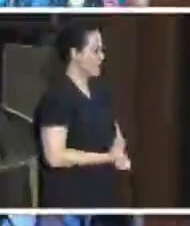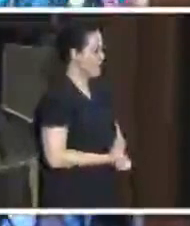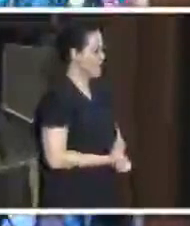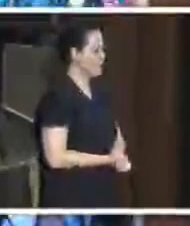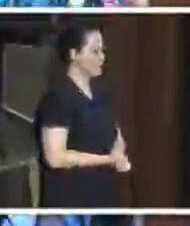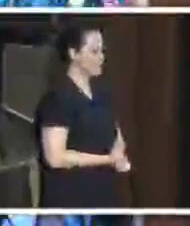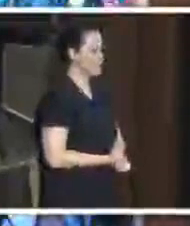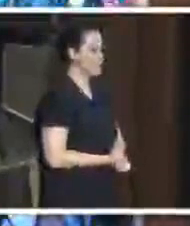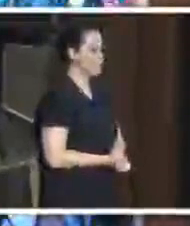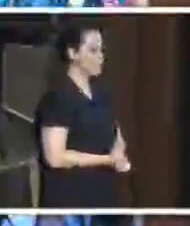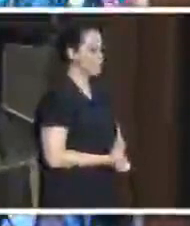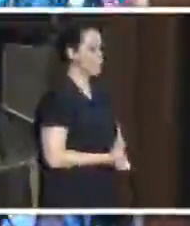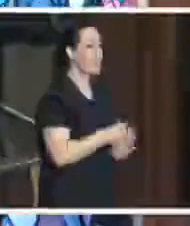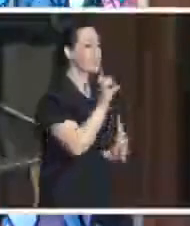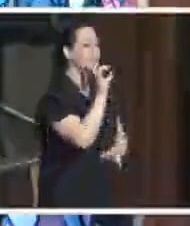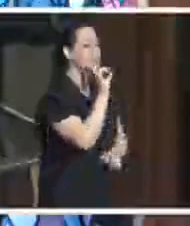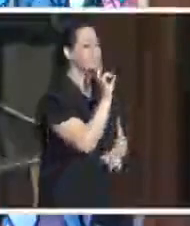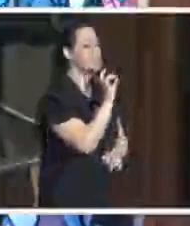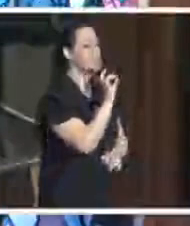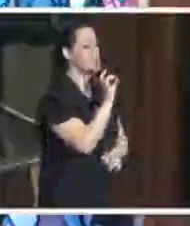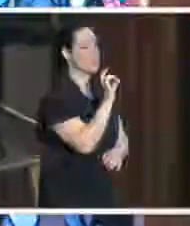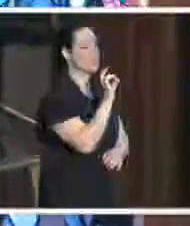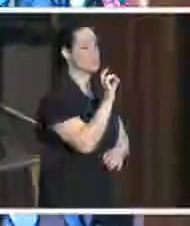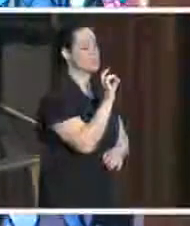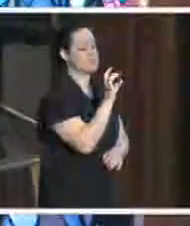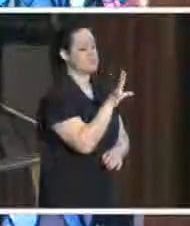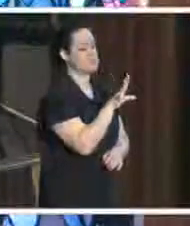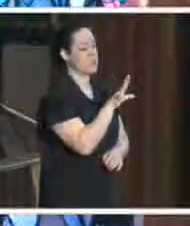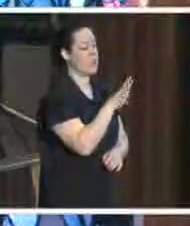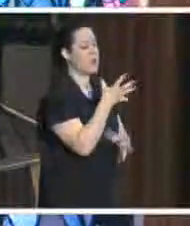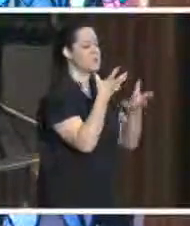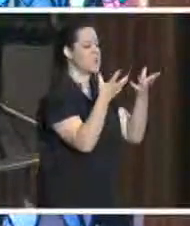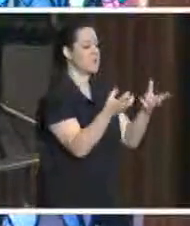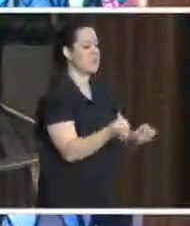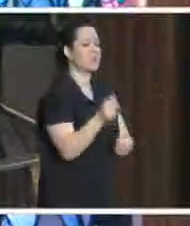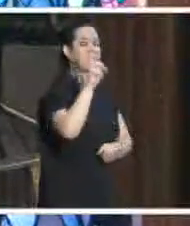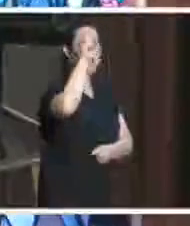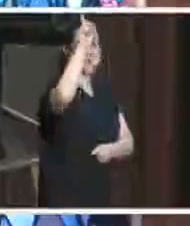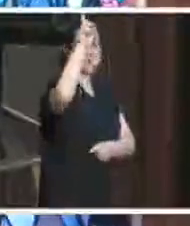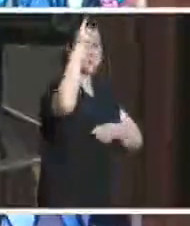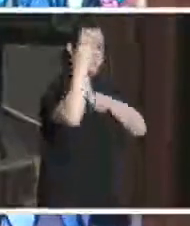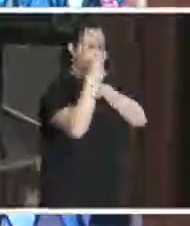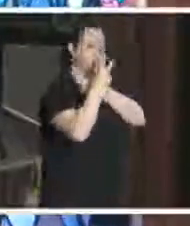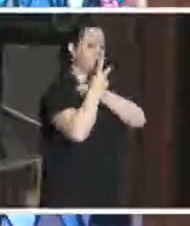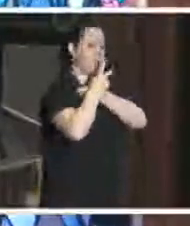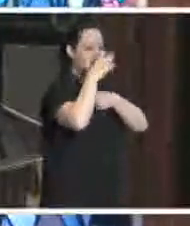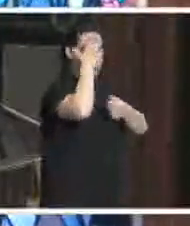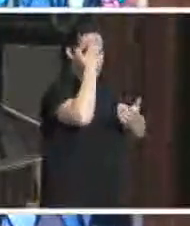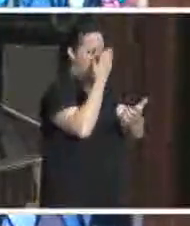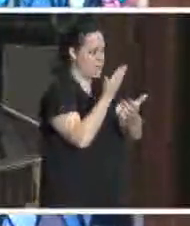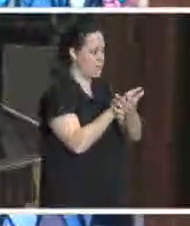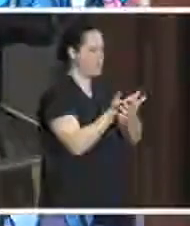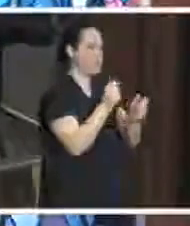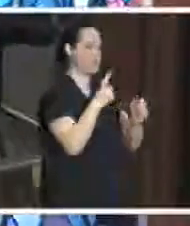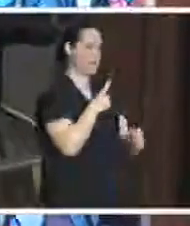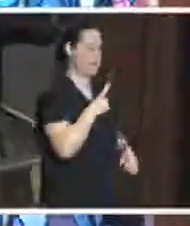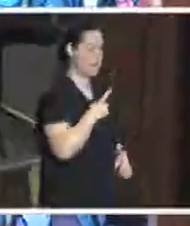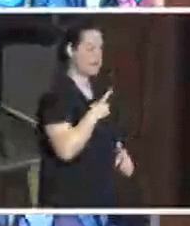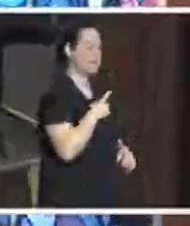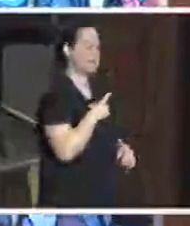Eles simplesmente podiam se colocar na mão de Deus e crer, e dar os passos de